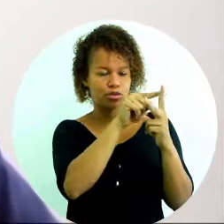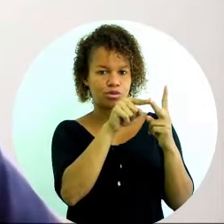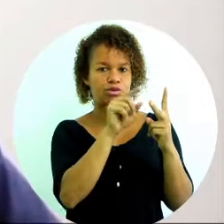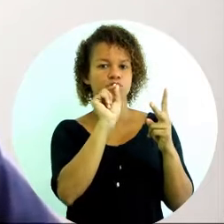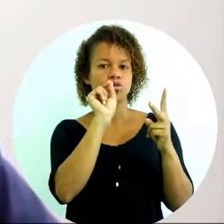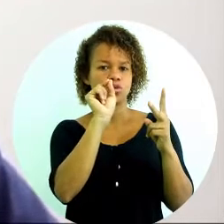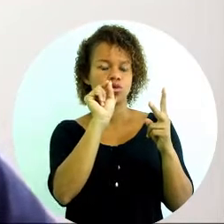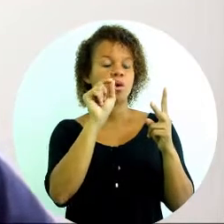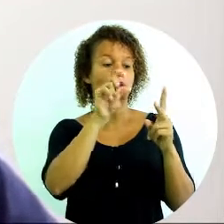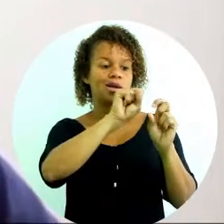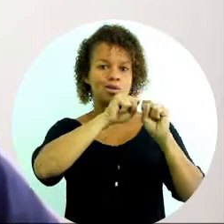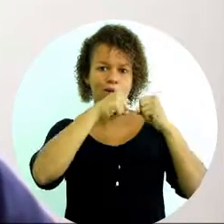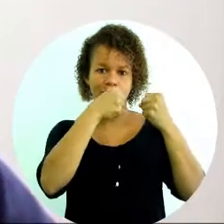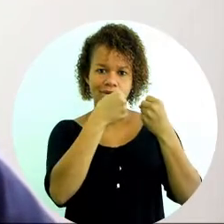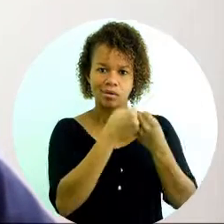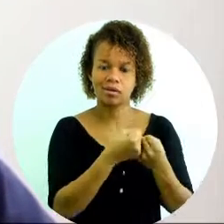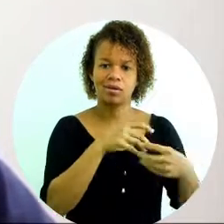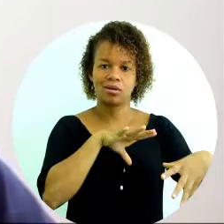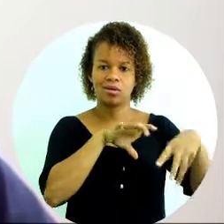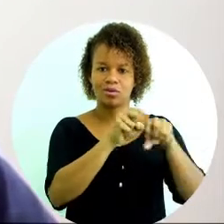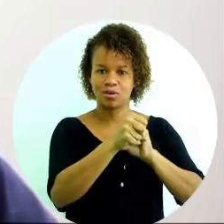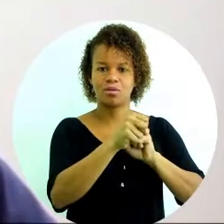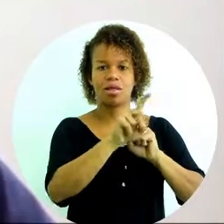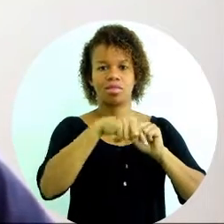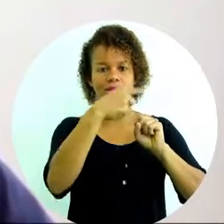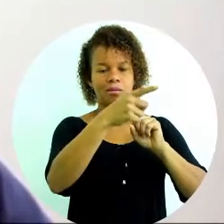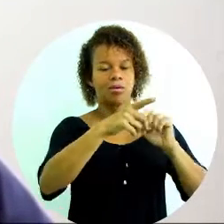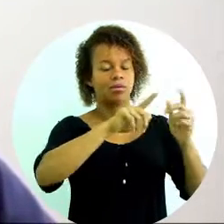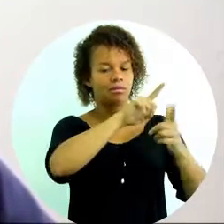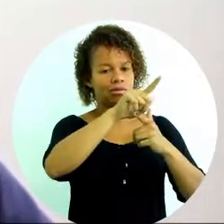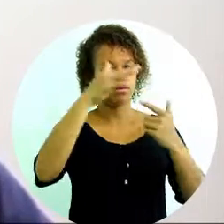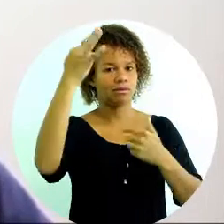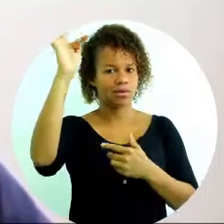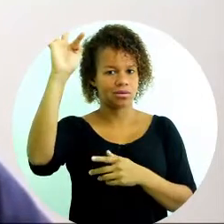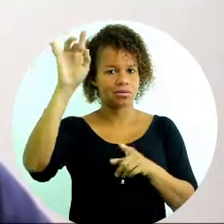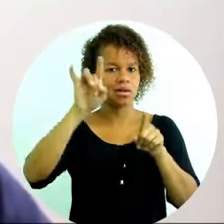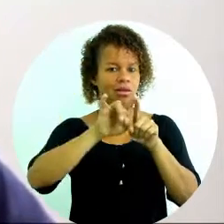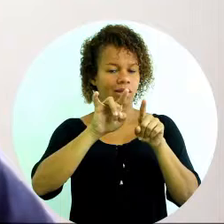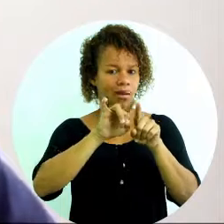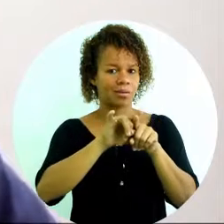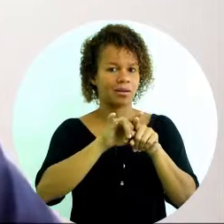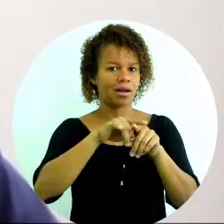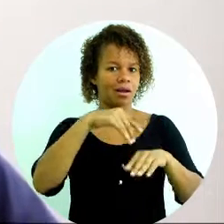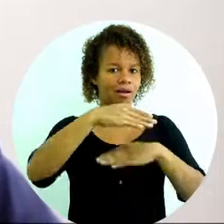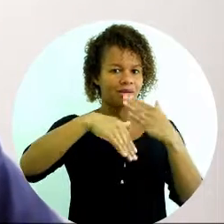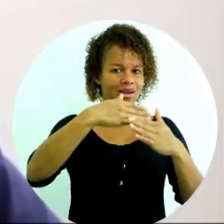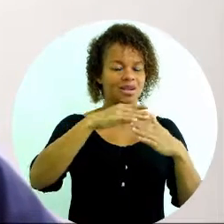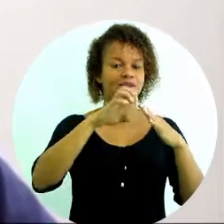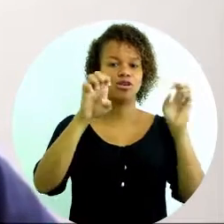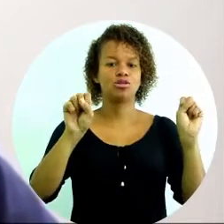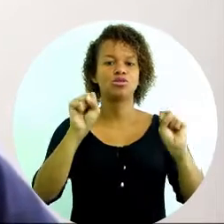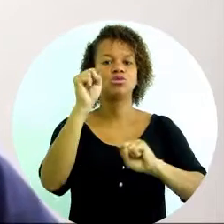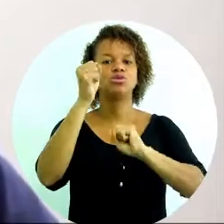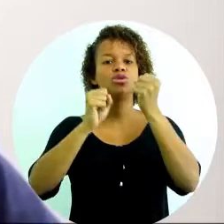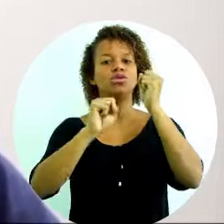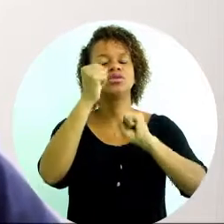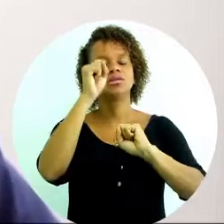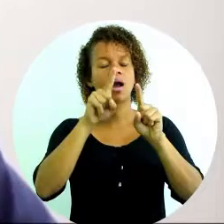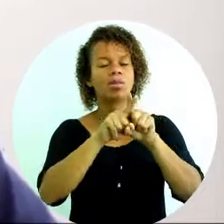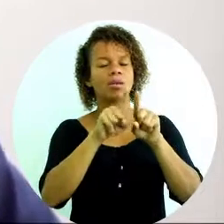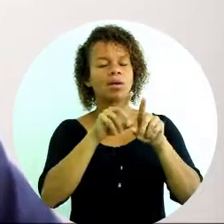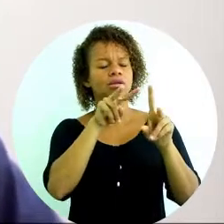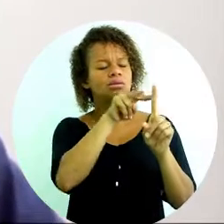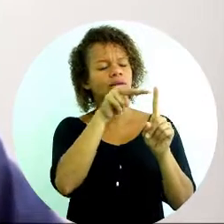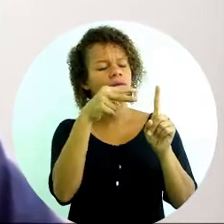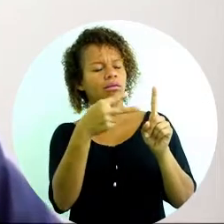teorias sociológicas sobre a sociedade que se formava após a Revolução Francesa e após a Revolução